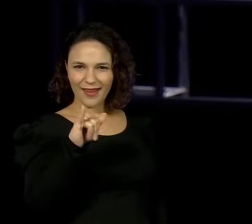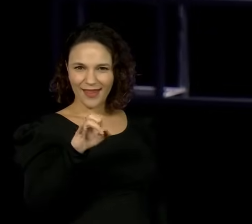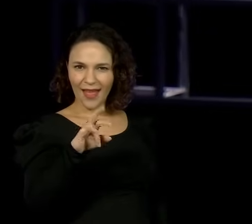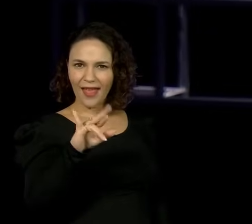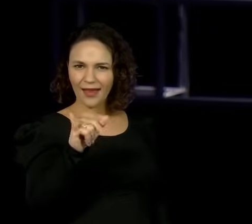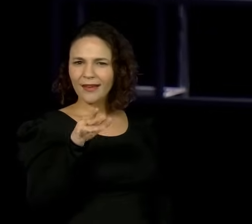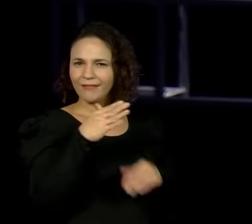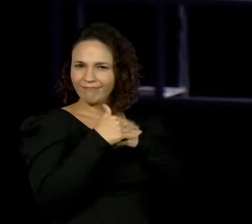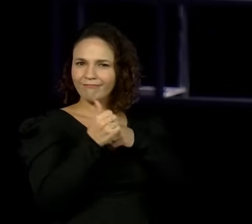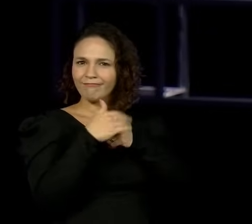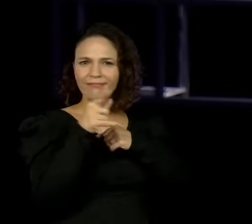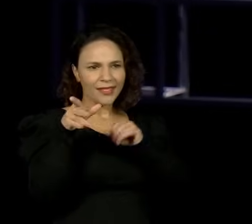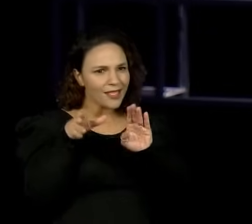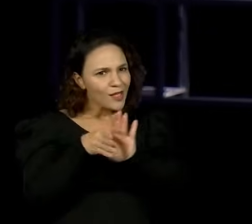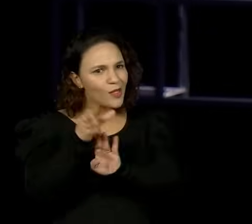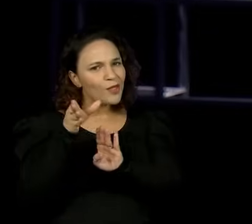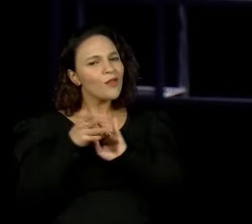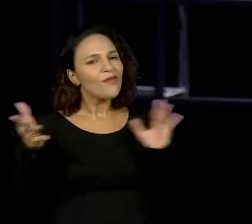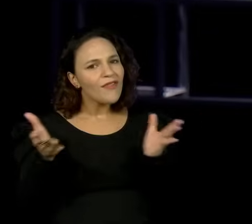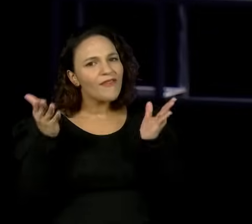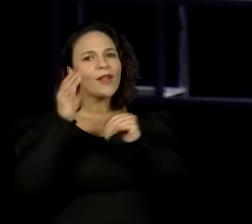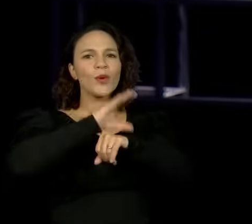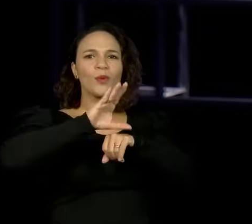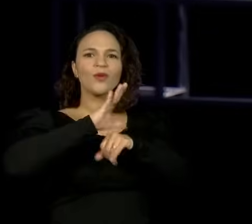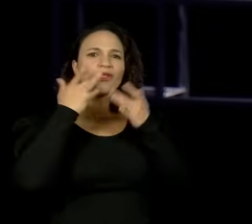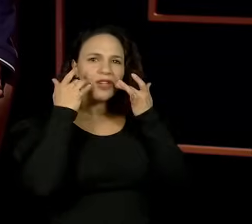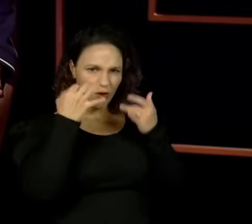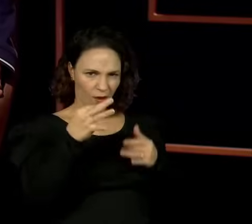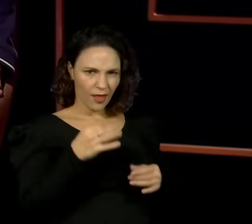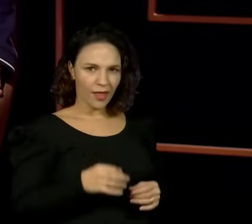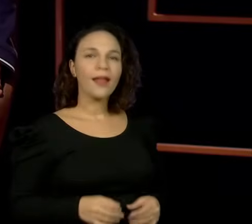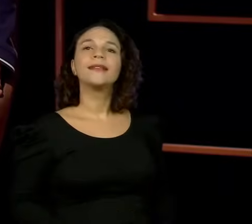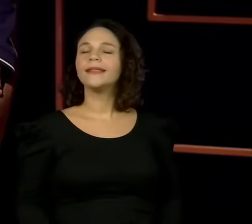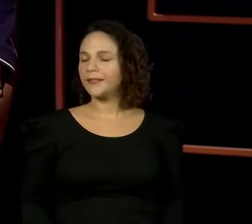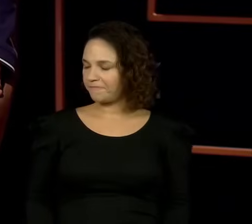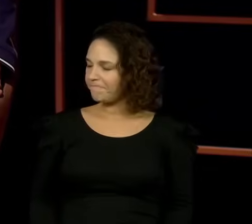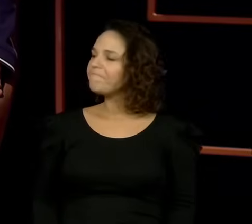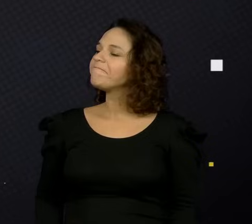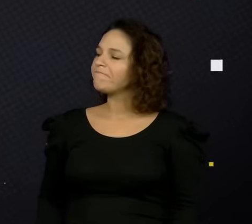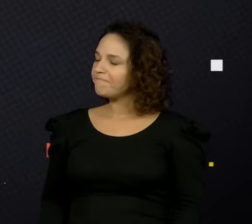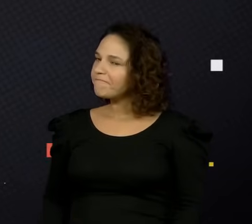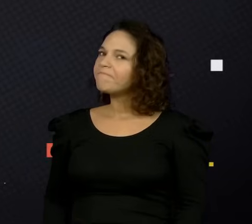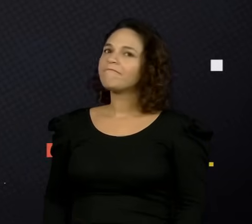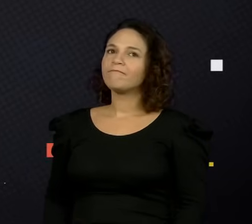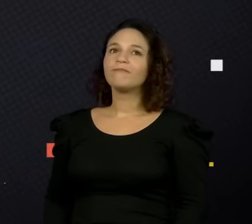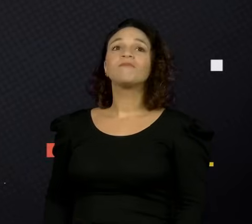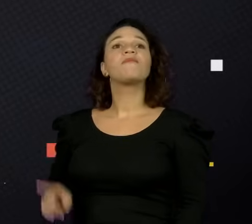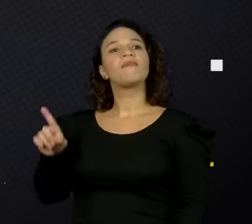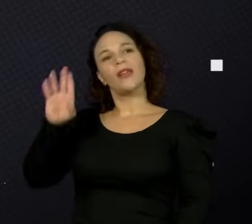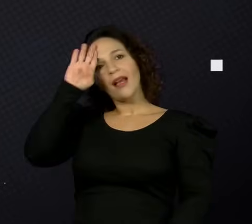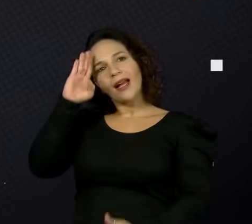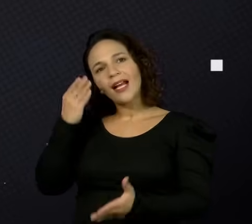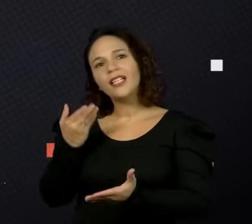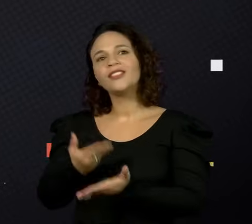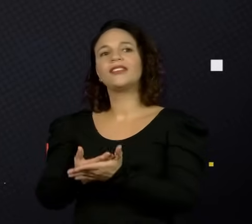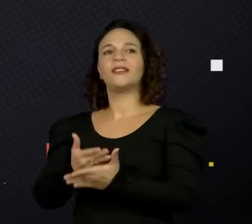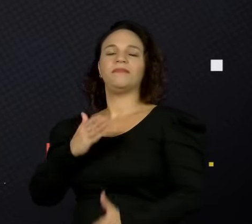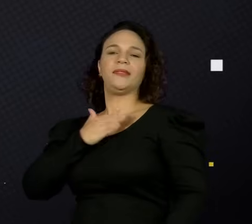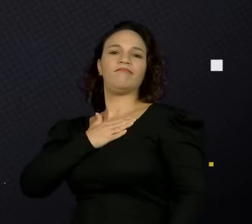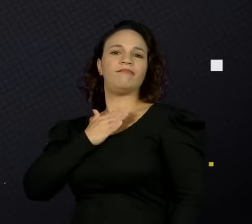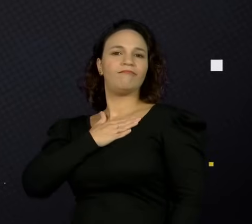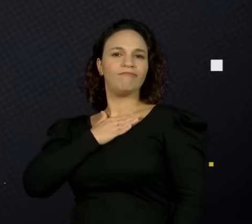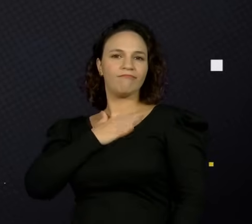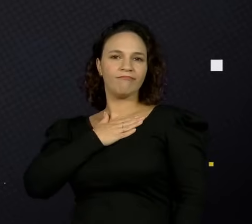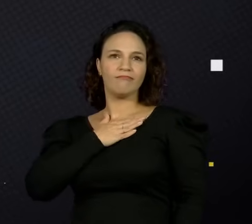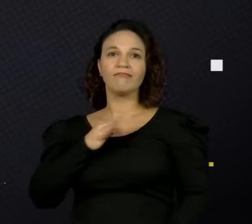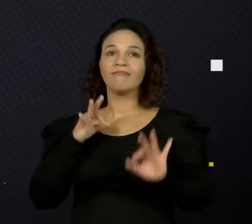te aconselhou a seguir, fazer curso de teatro, Sim, né? Sim, ele acreditava em mim. Tanto é que na